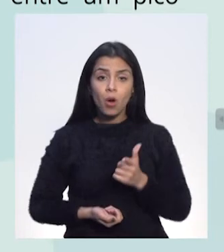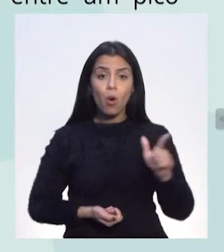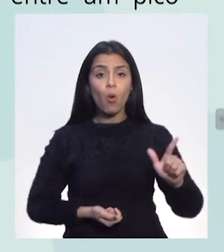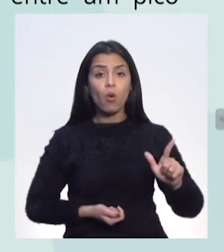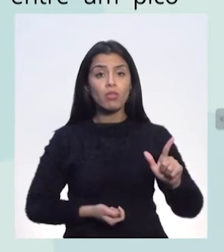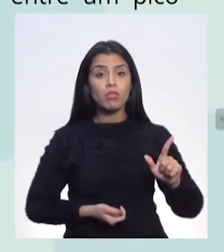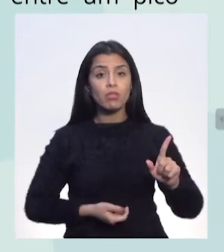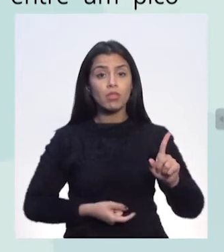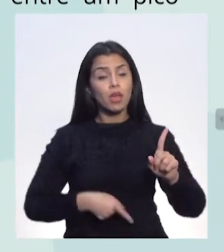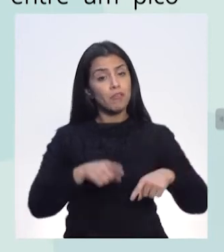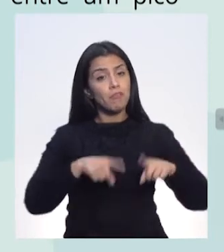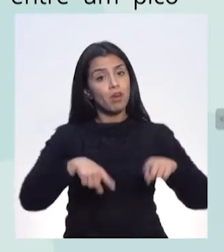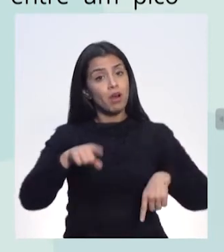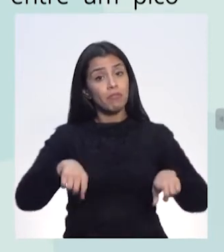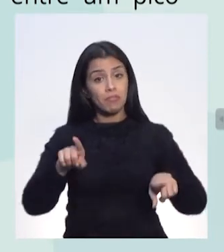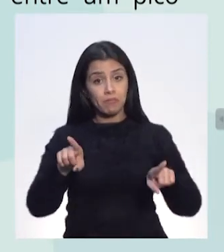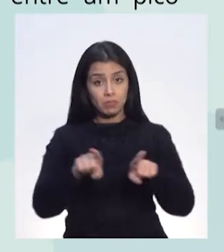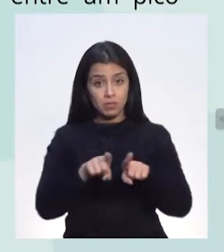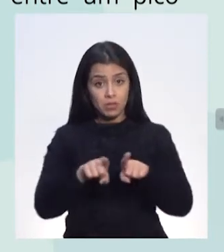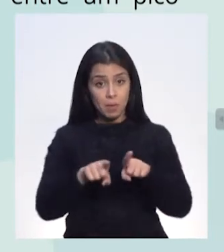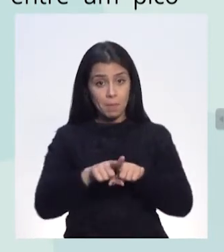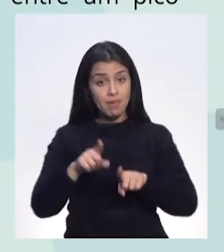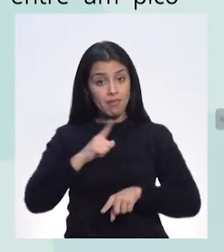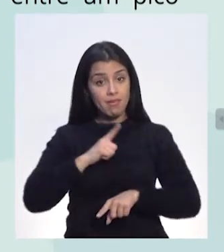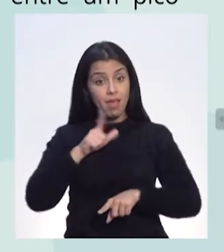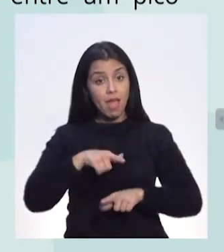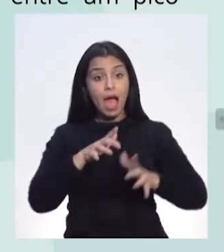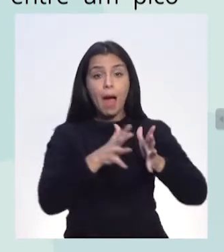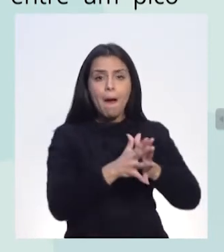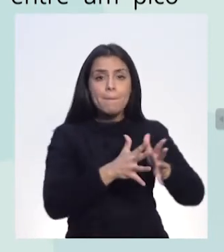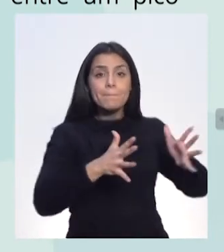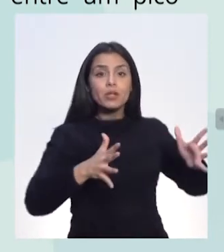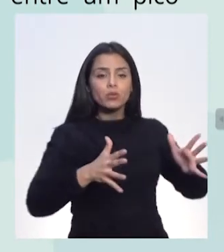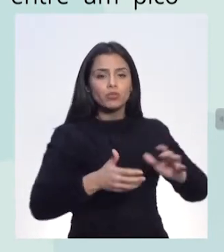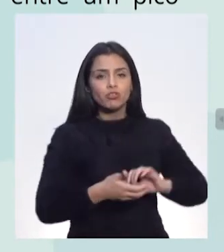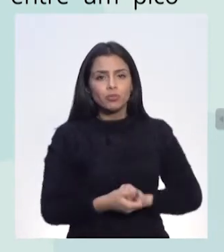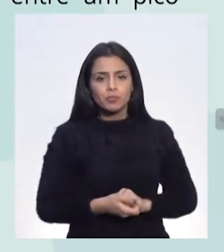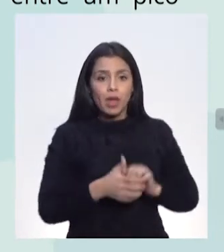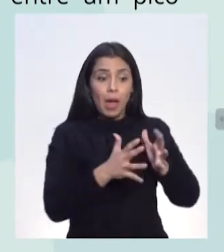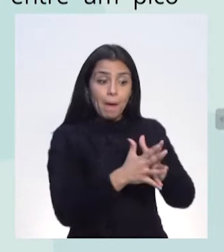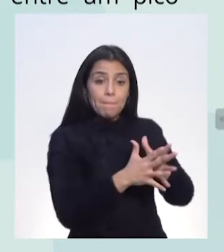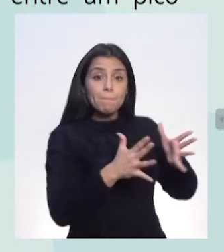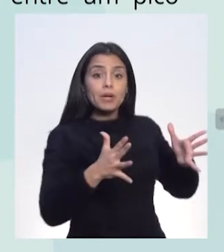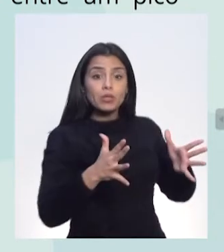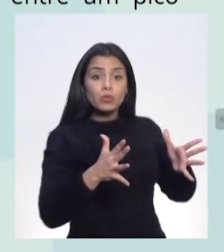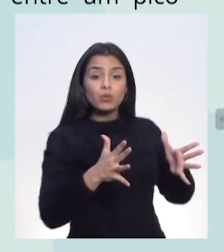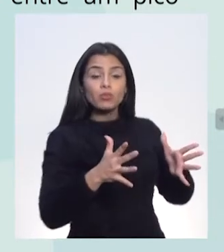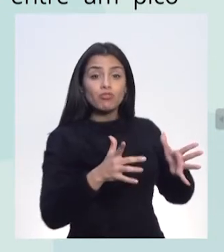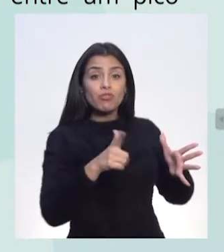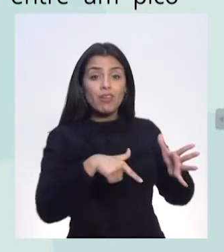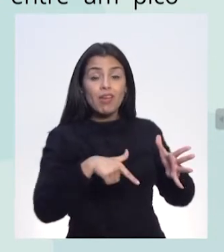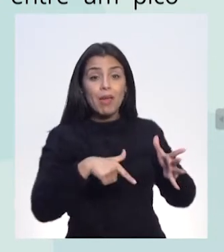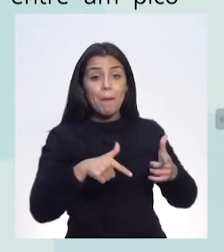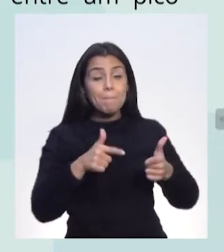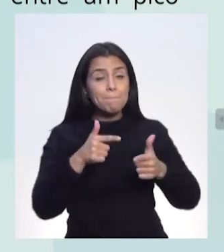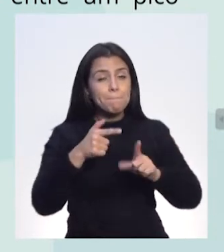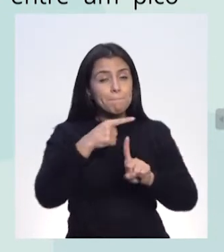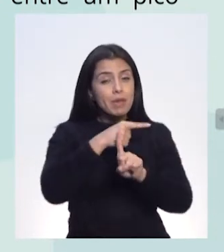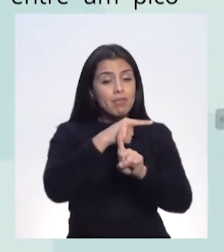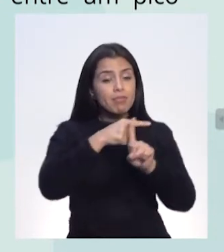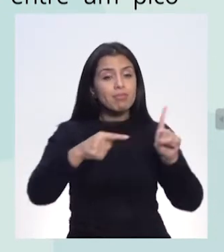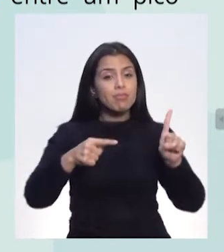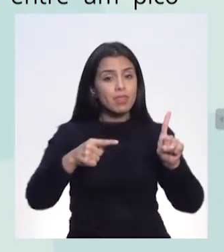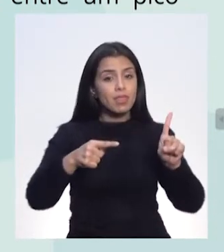nós vamos verificar é a amplitude. A amplitude é a metade da